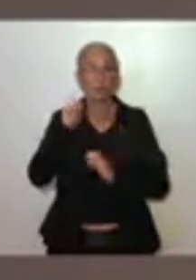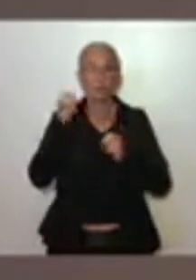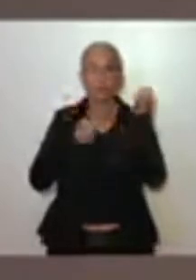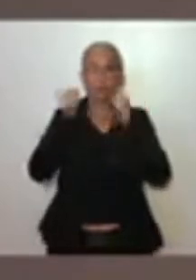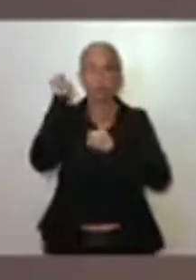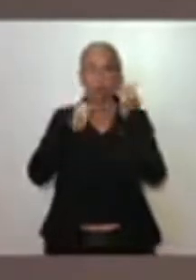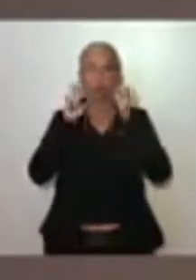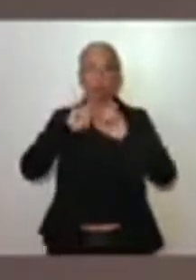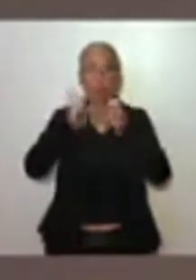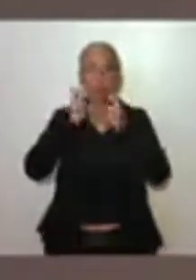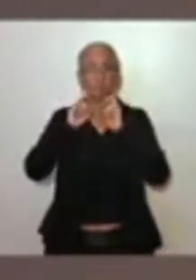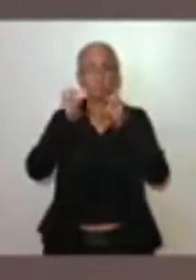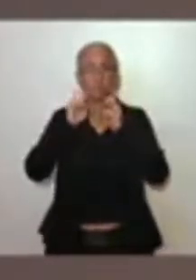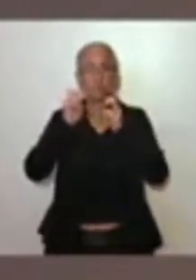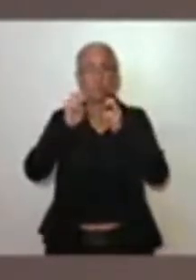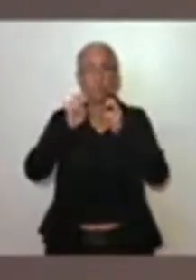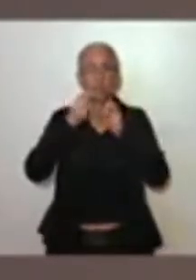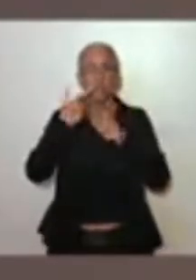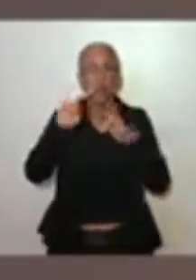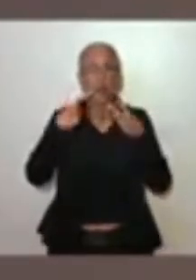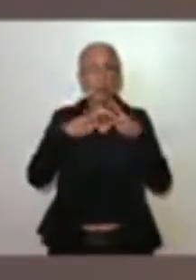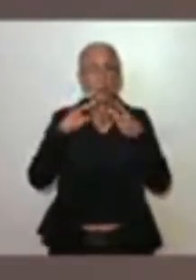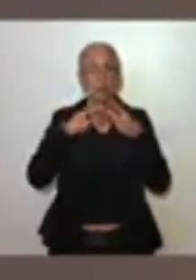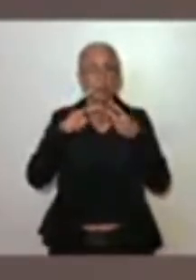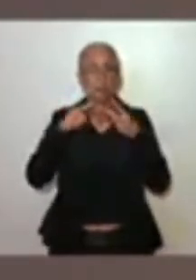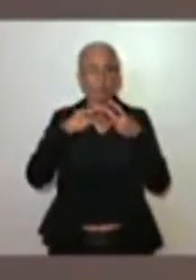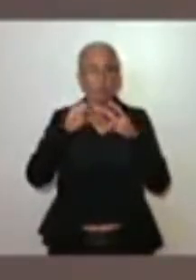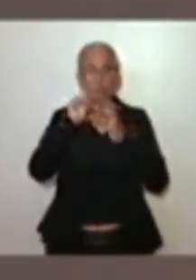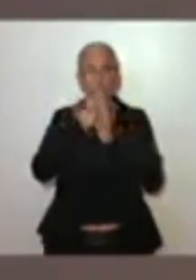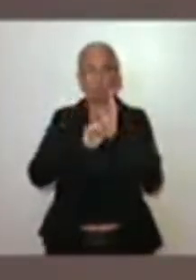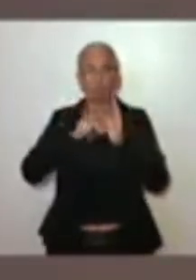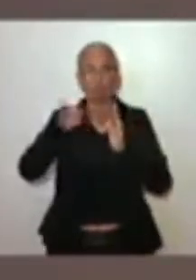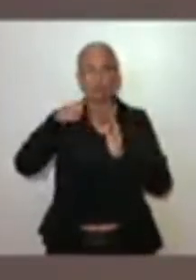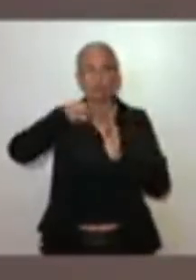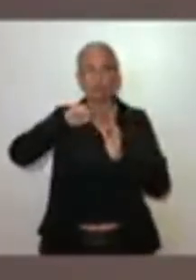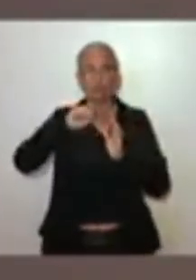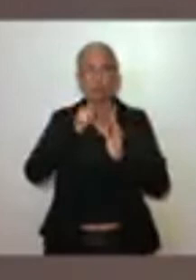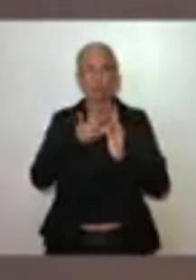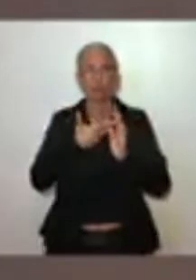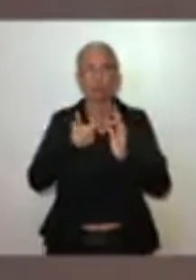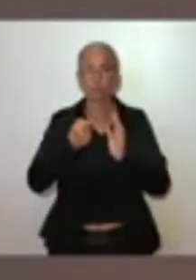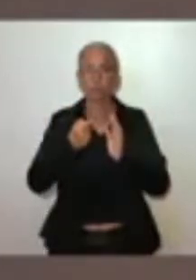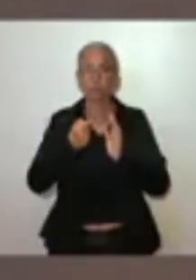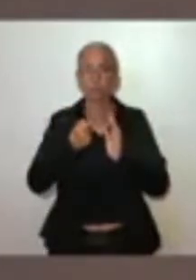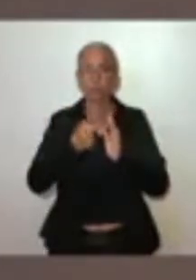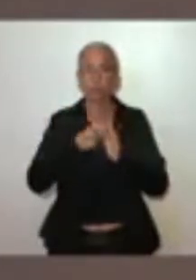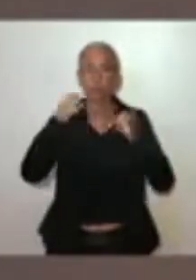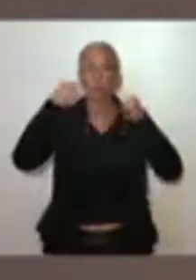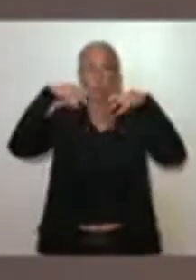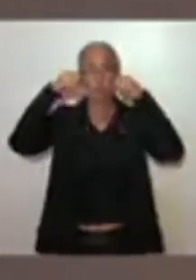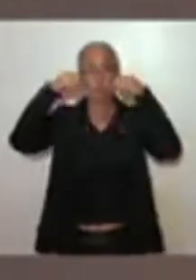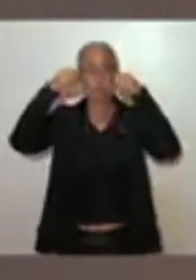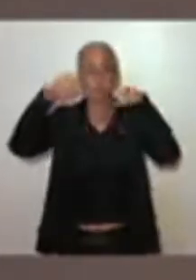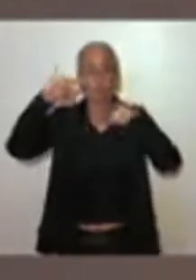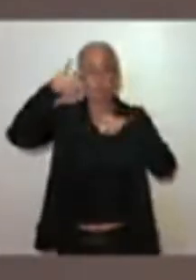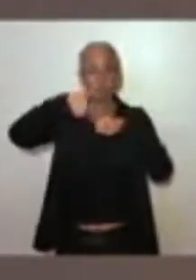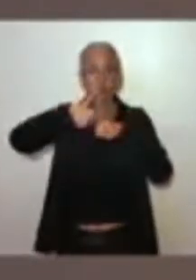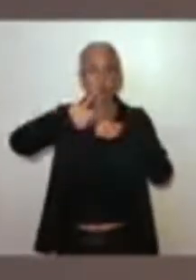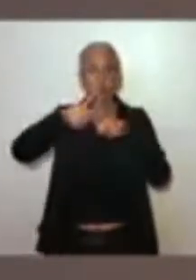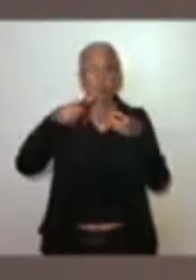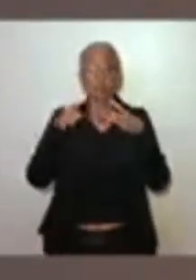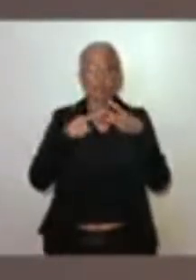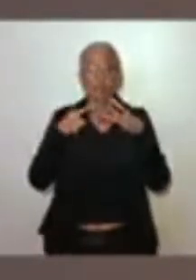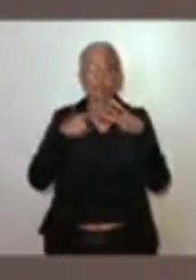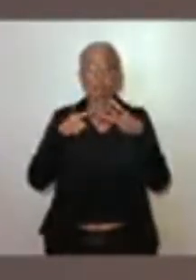a segunda na virada do século 19 por 20 que é a eletricidade e o motor a combustão interna EA